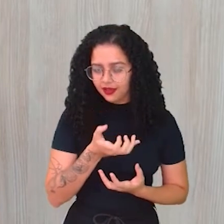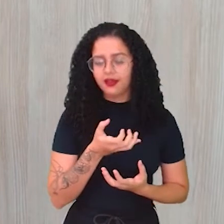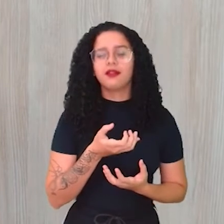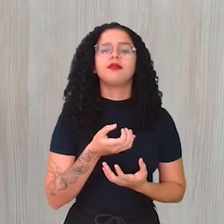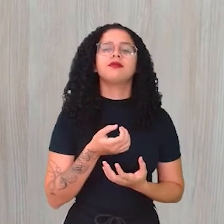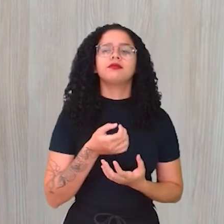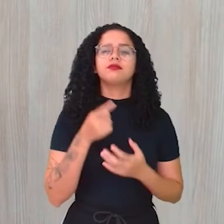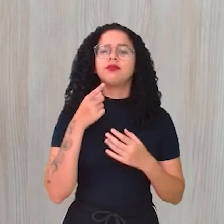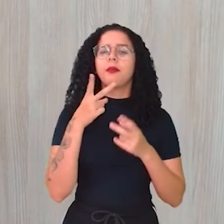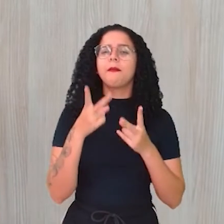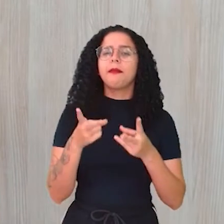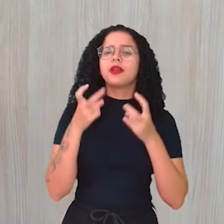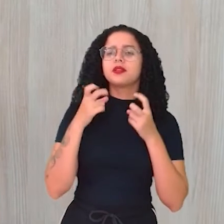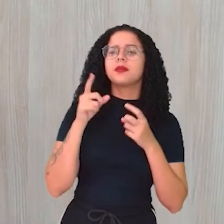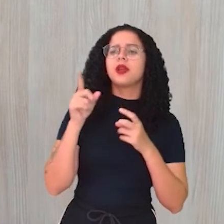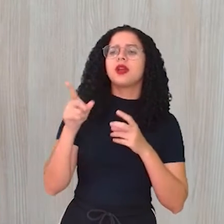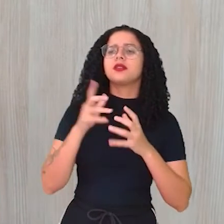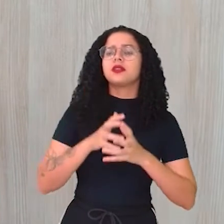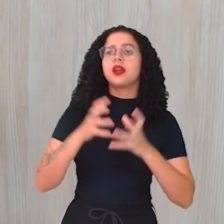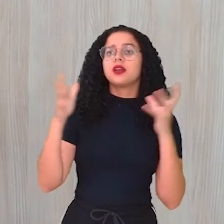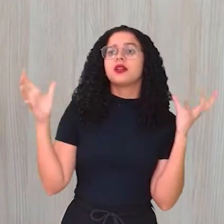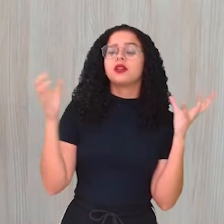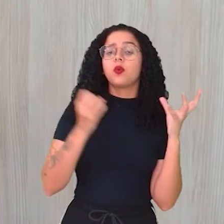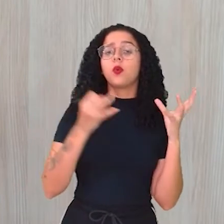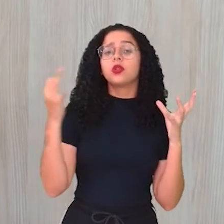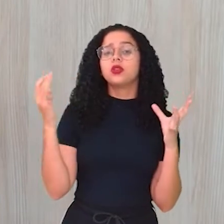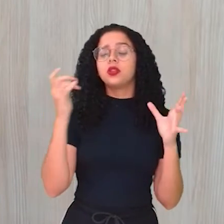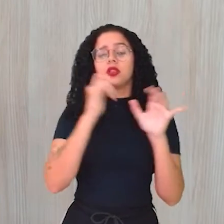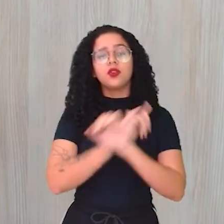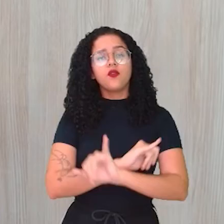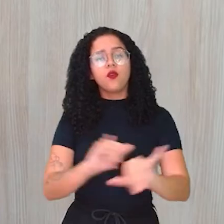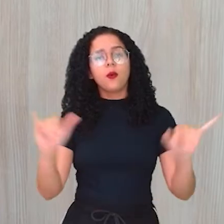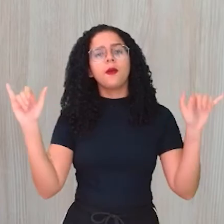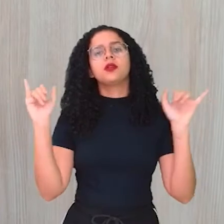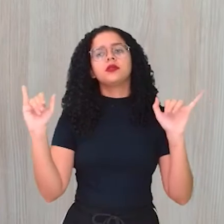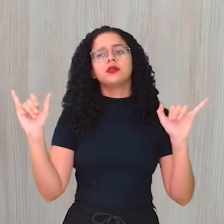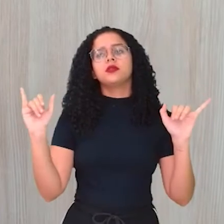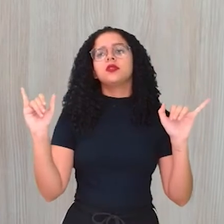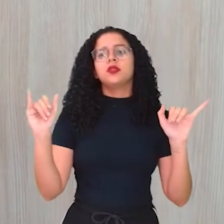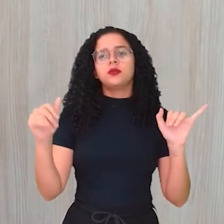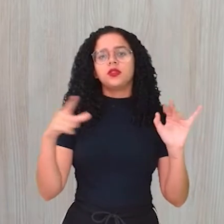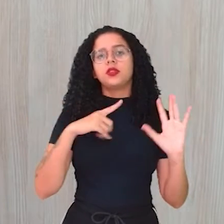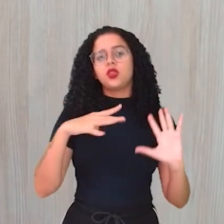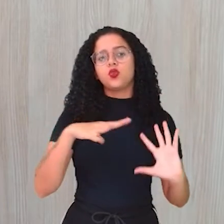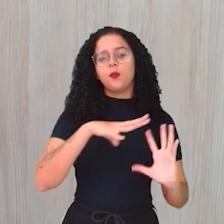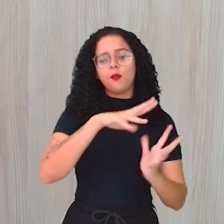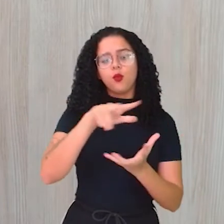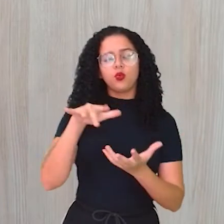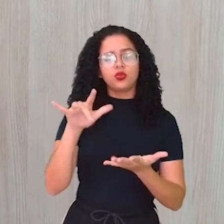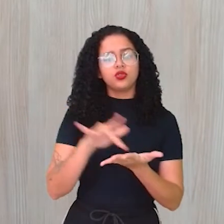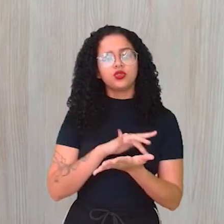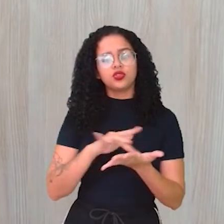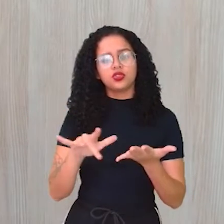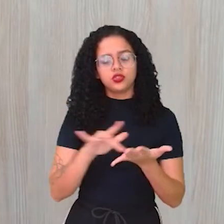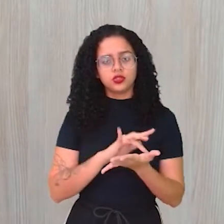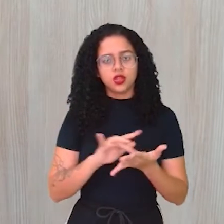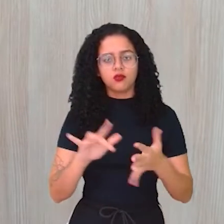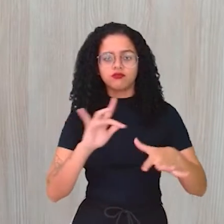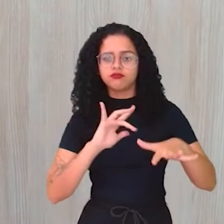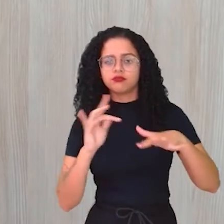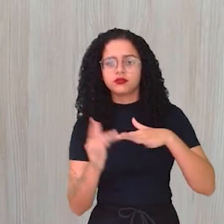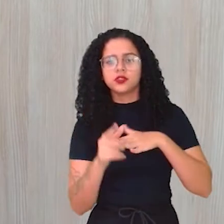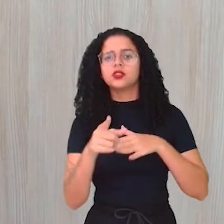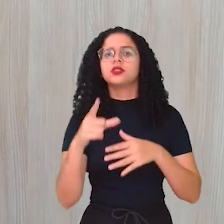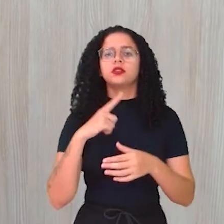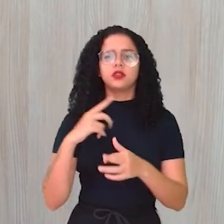você perceber que essa grande quantidade de informações que estão dispostas aí no mundo digital, nas redes sociais, você tem